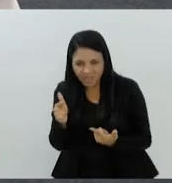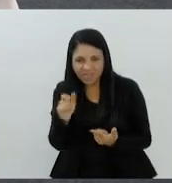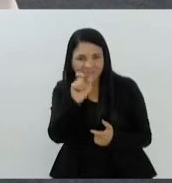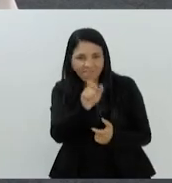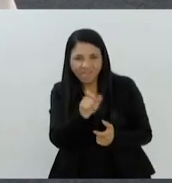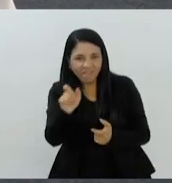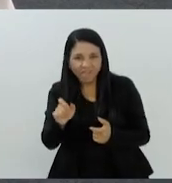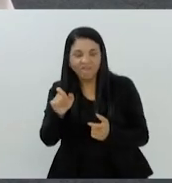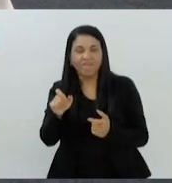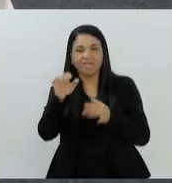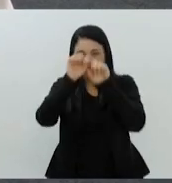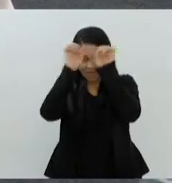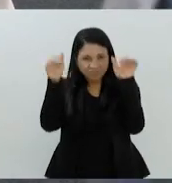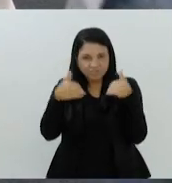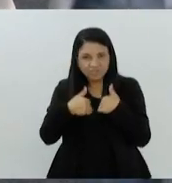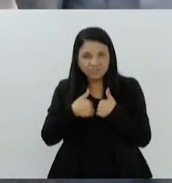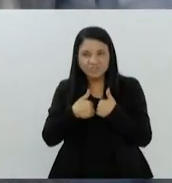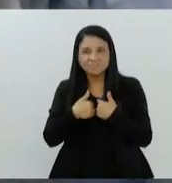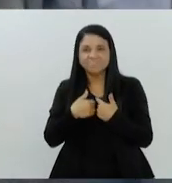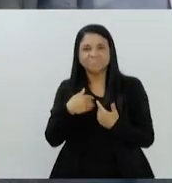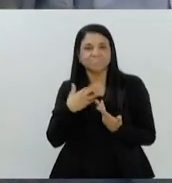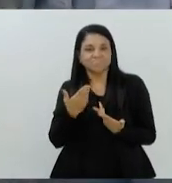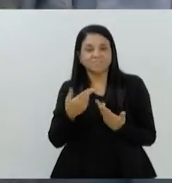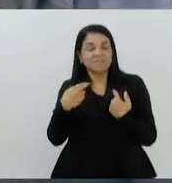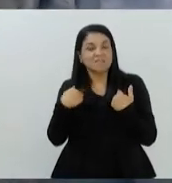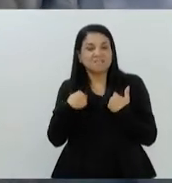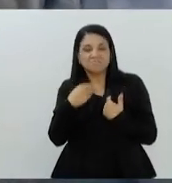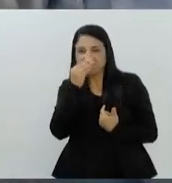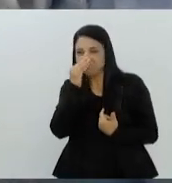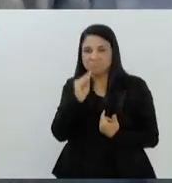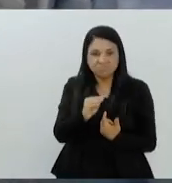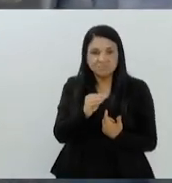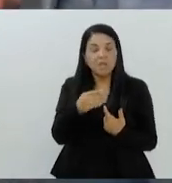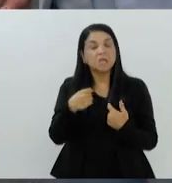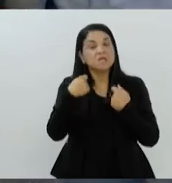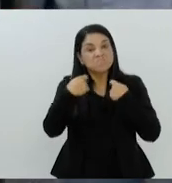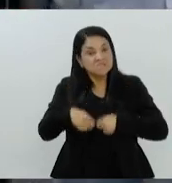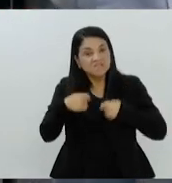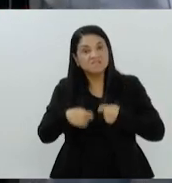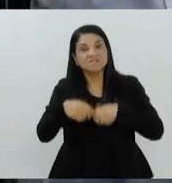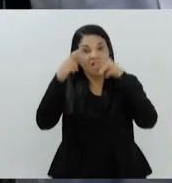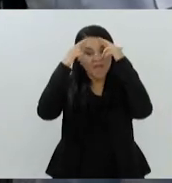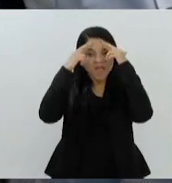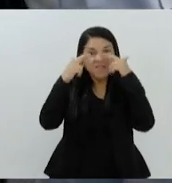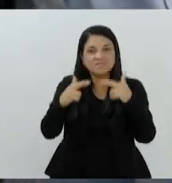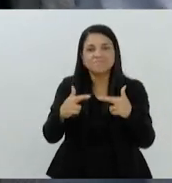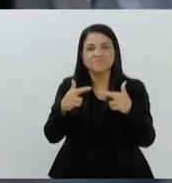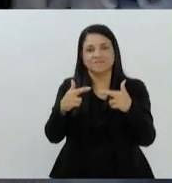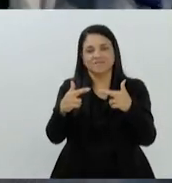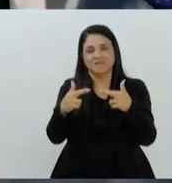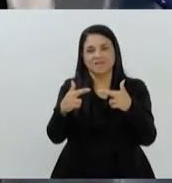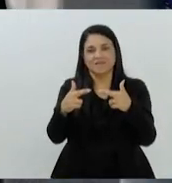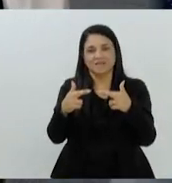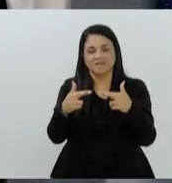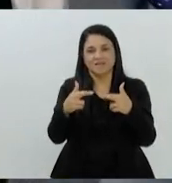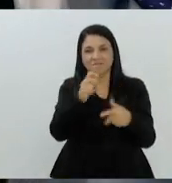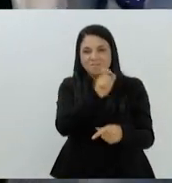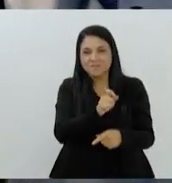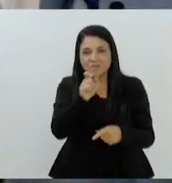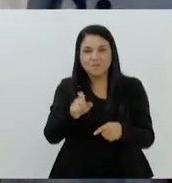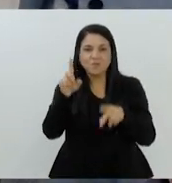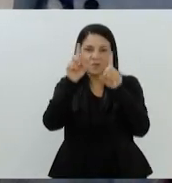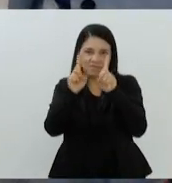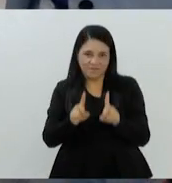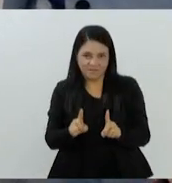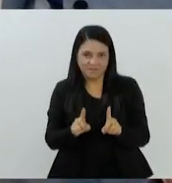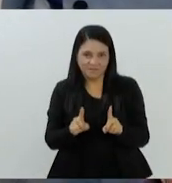não respeita as pessoas que têm algum tipo de deficiência, deputada Tia Ju, estava aqui falando